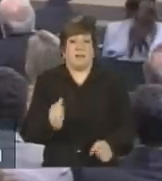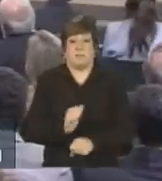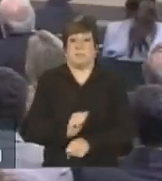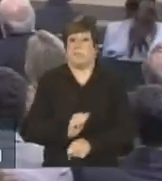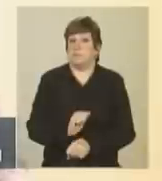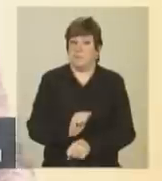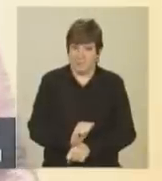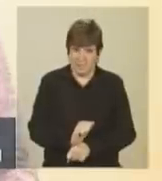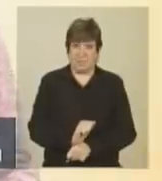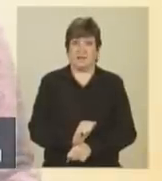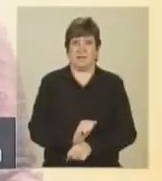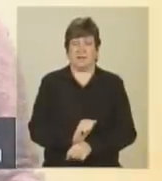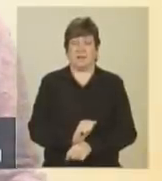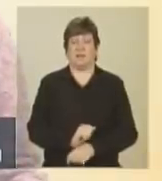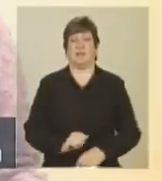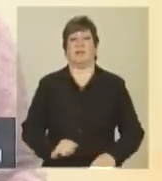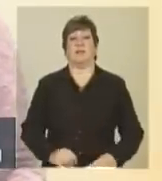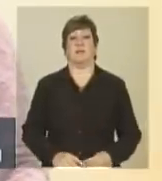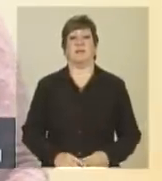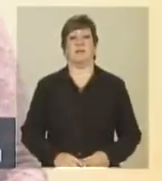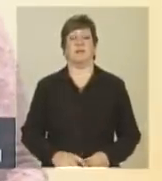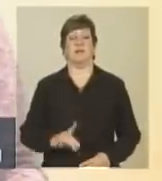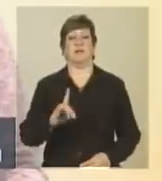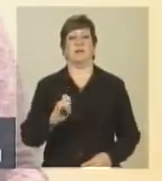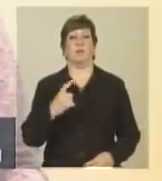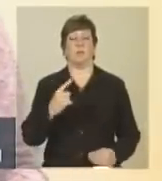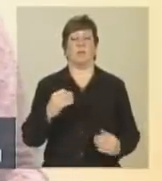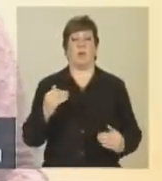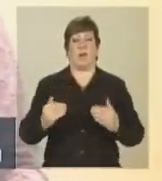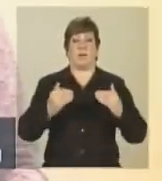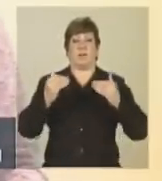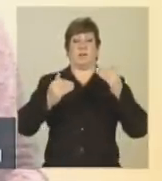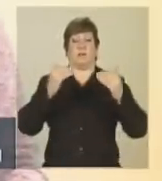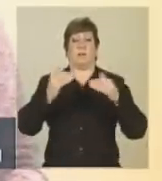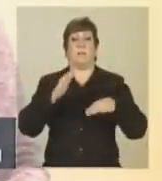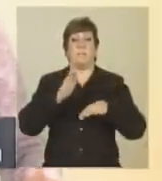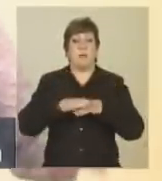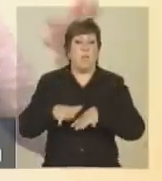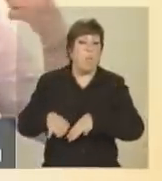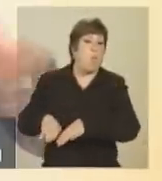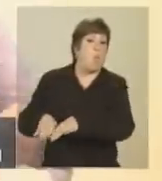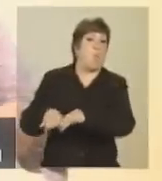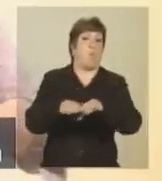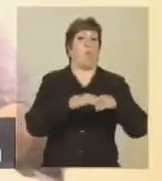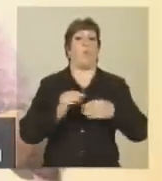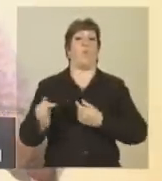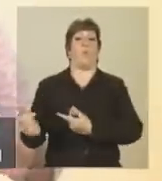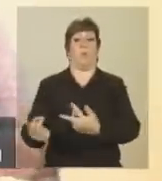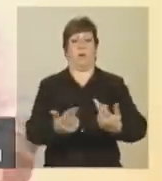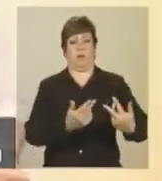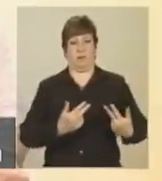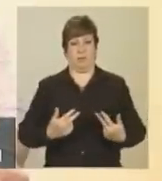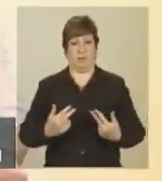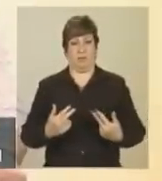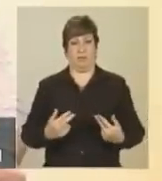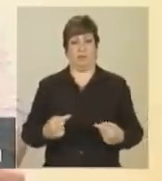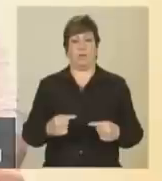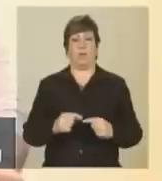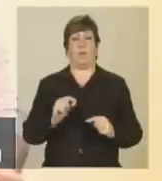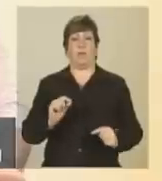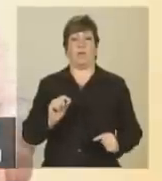perspectiva de um crescimento mais homogêneo na medida que não só